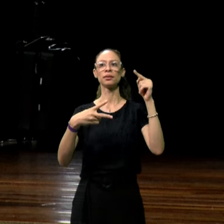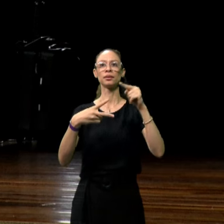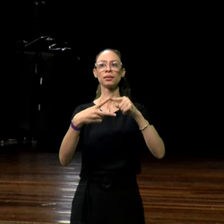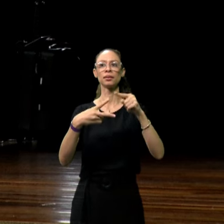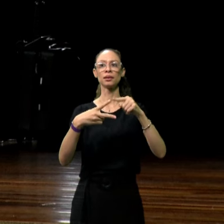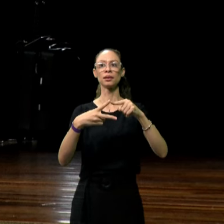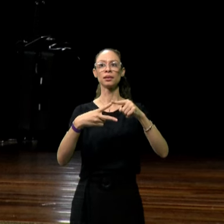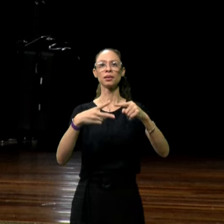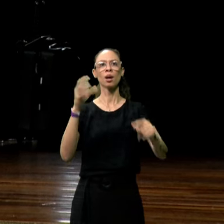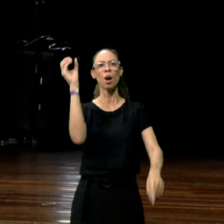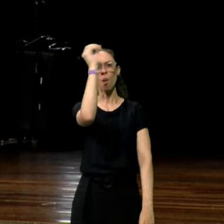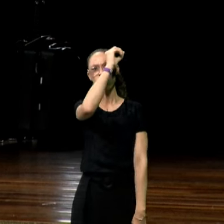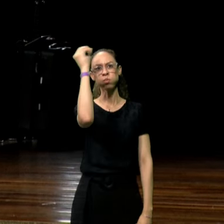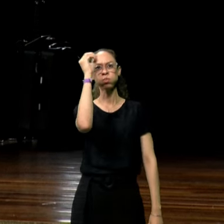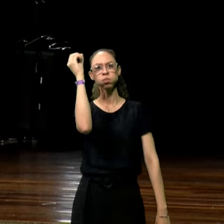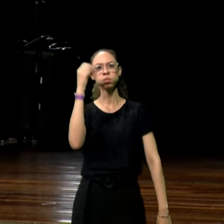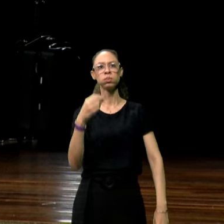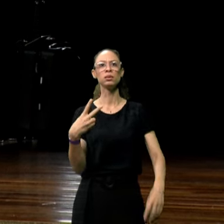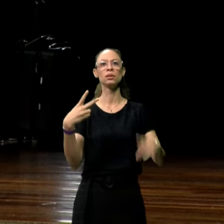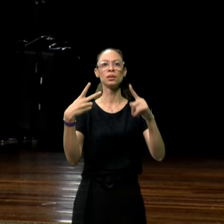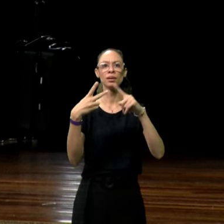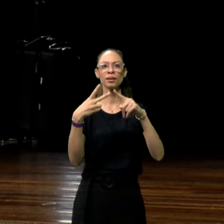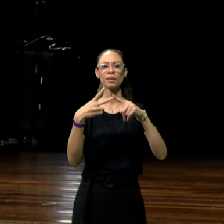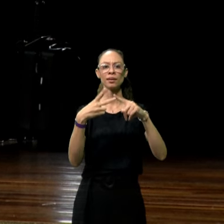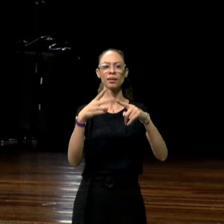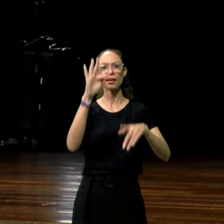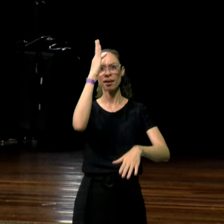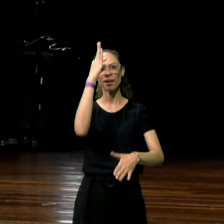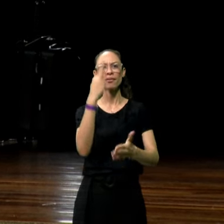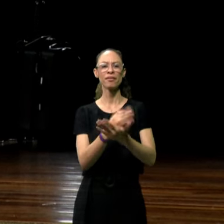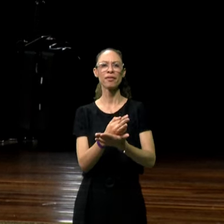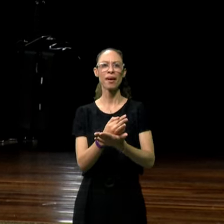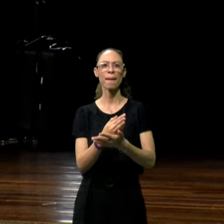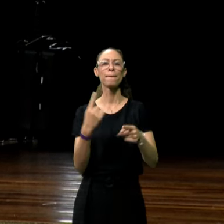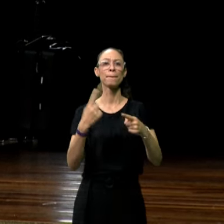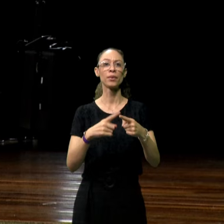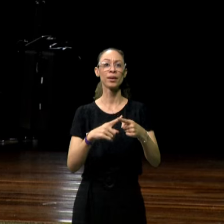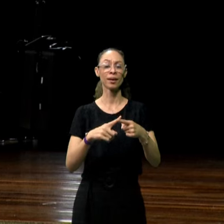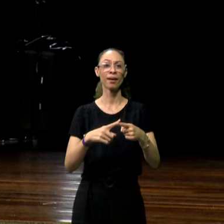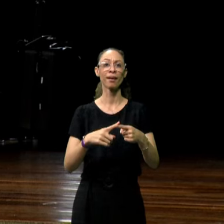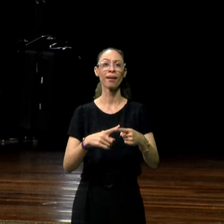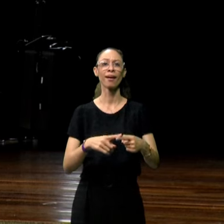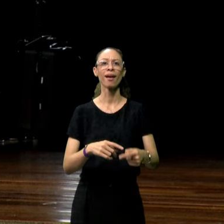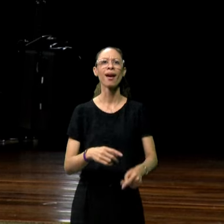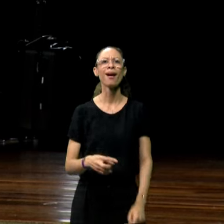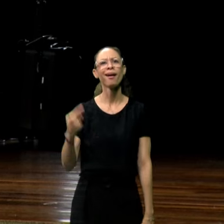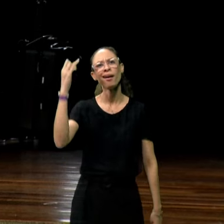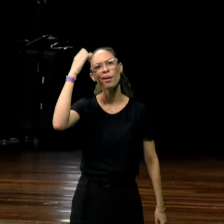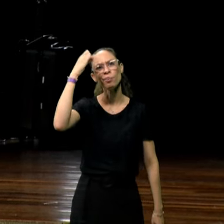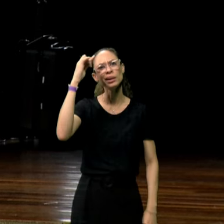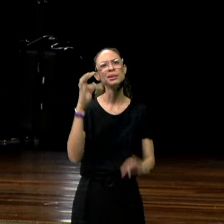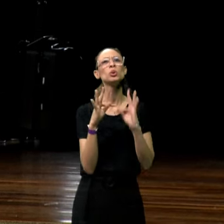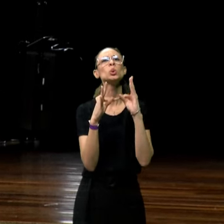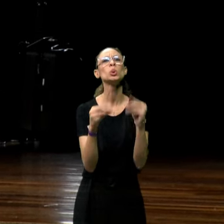que ter fé. Quando eu falo de ignorante, você não tem que pensar tudo. Porque se você pensa tudo, trava a fé.